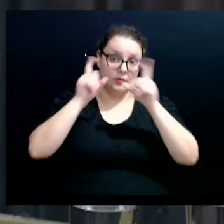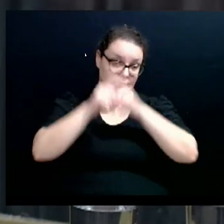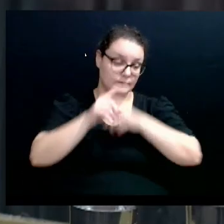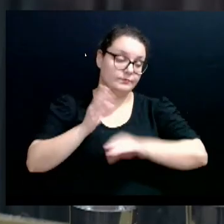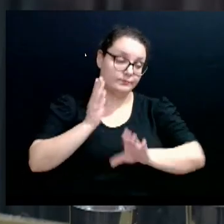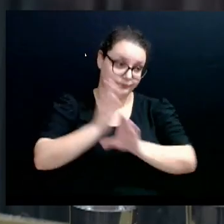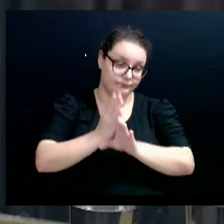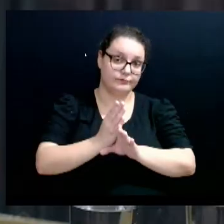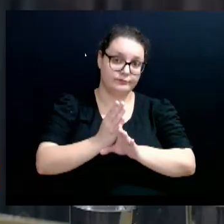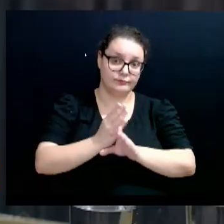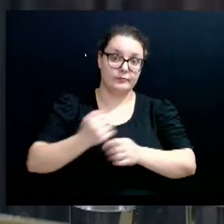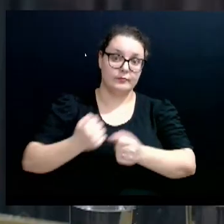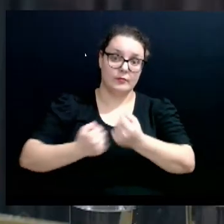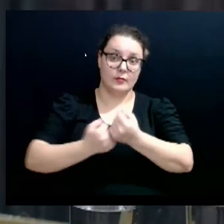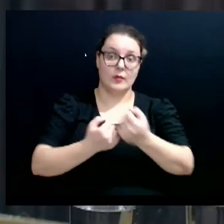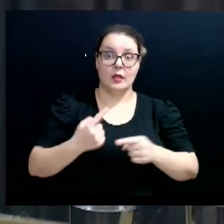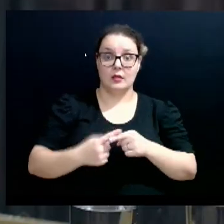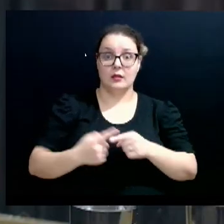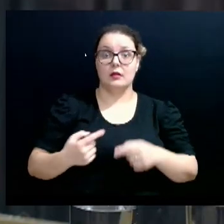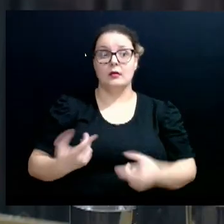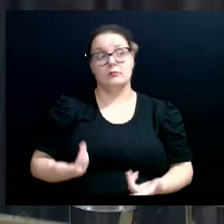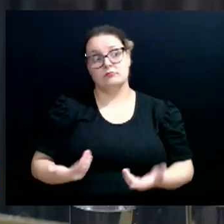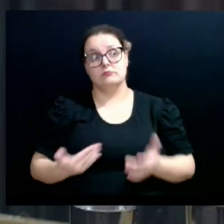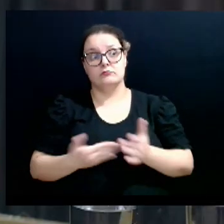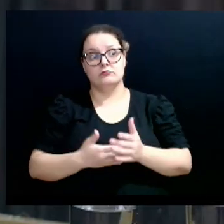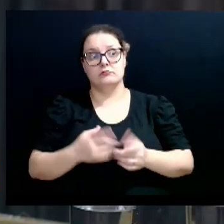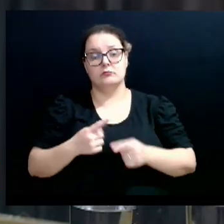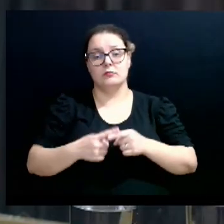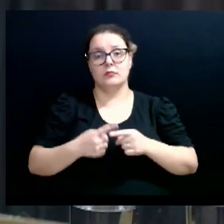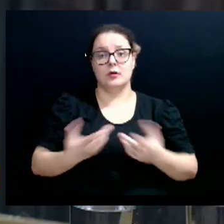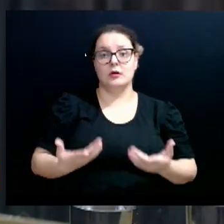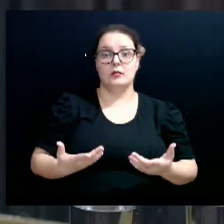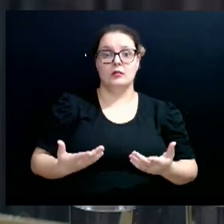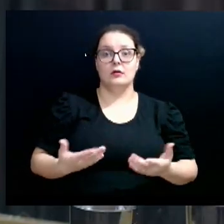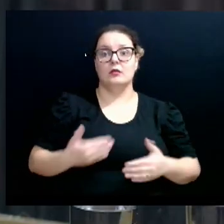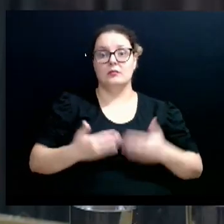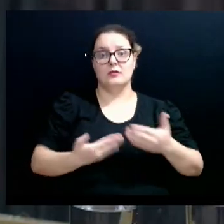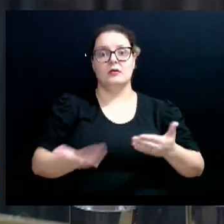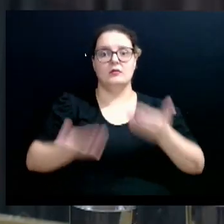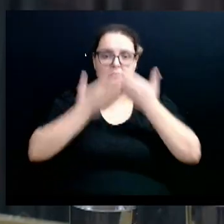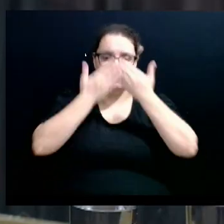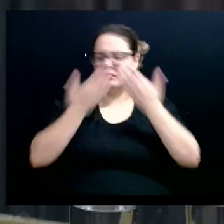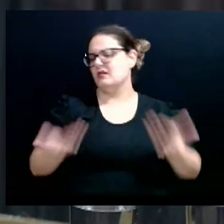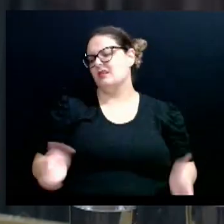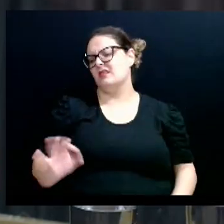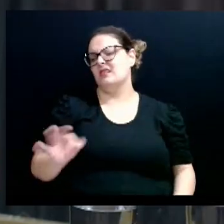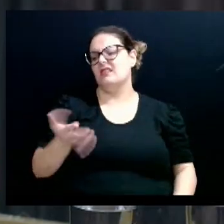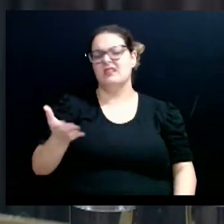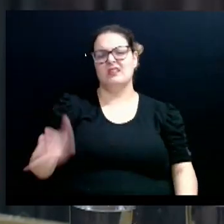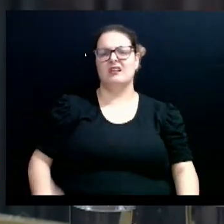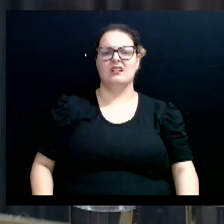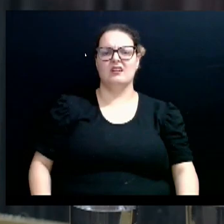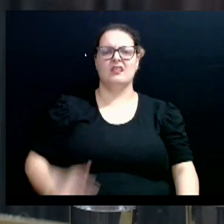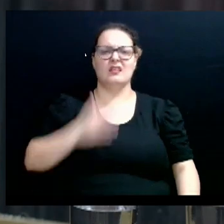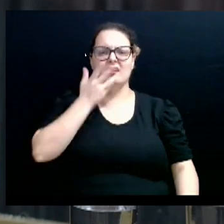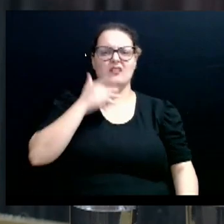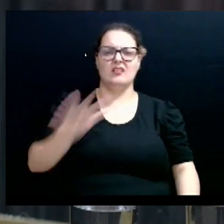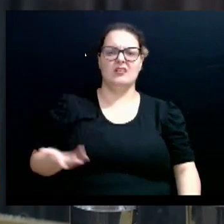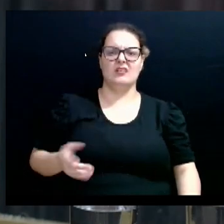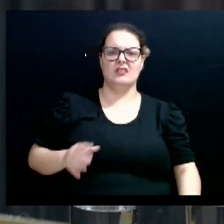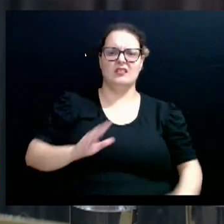suporte, até porque a família também às vezes entra em negação, né, imagina, olha aí, né, a gente vê tantos filmes, né, que a família,